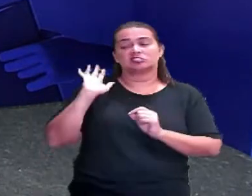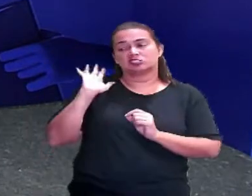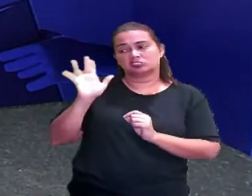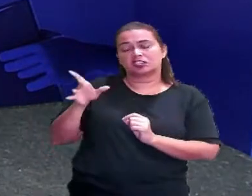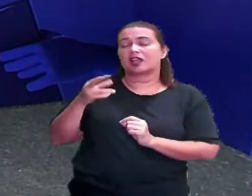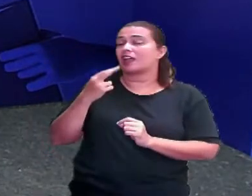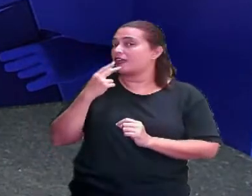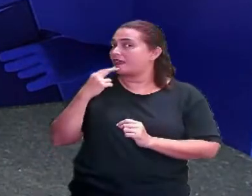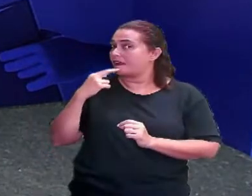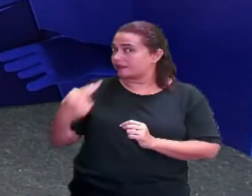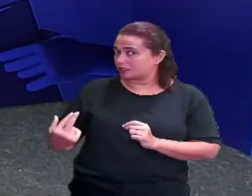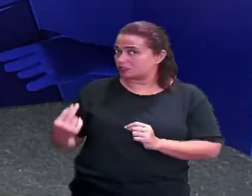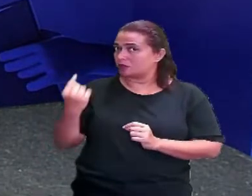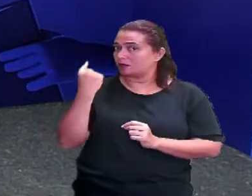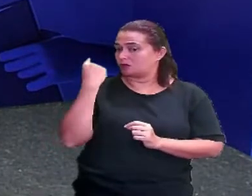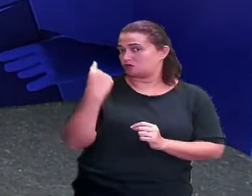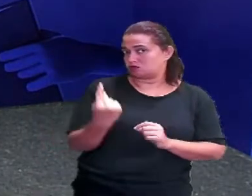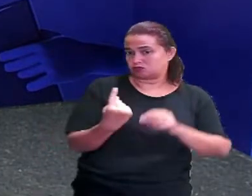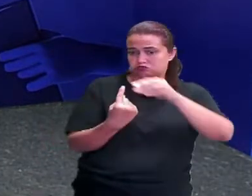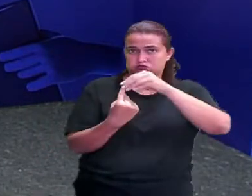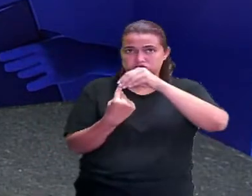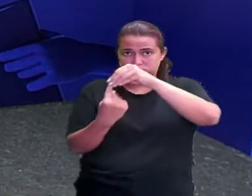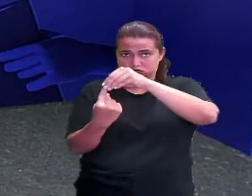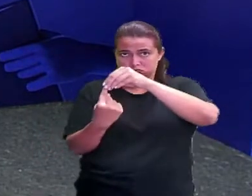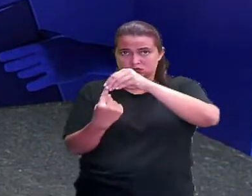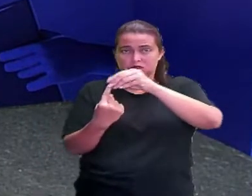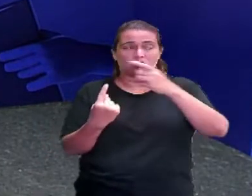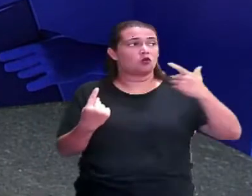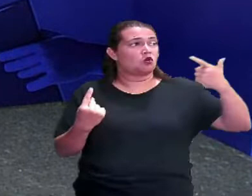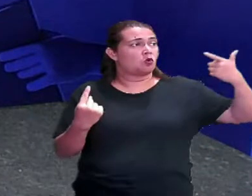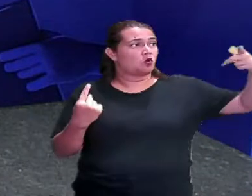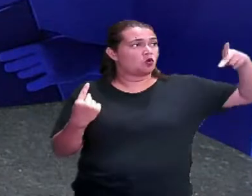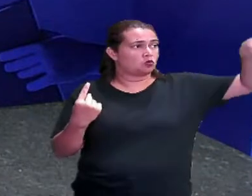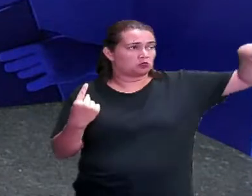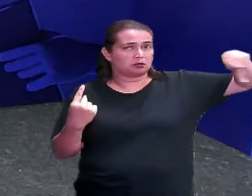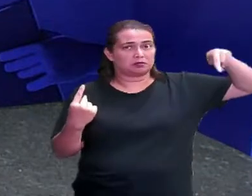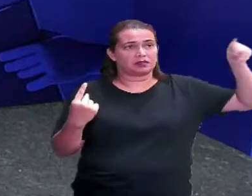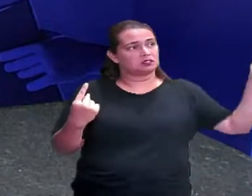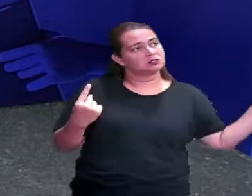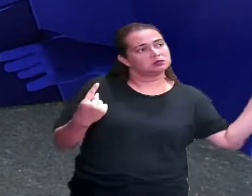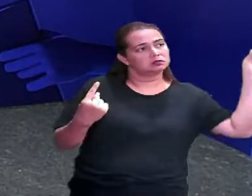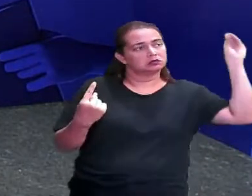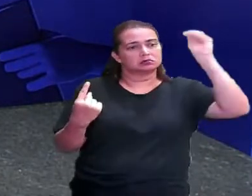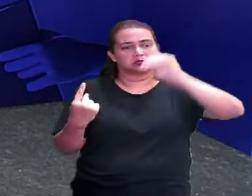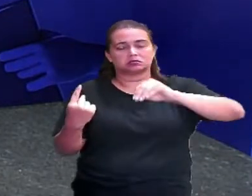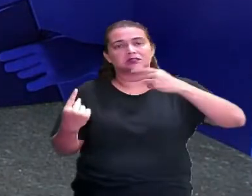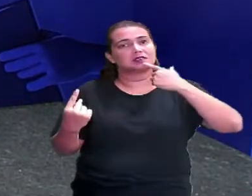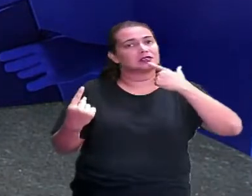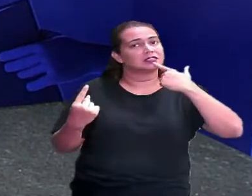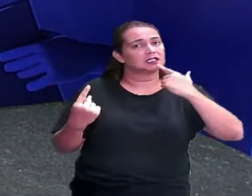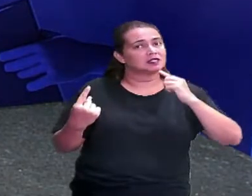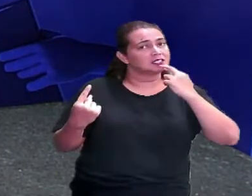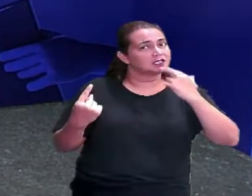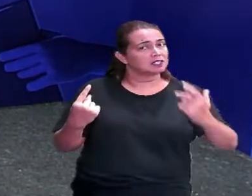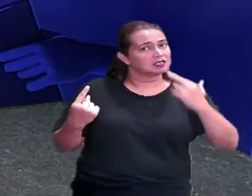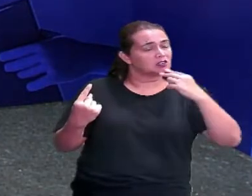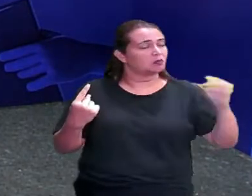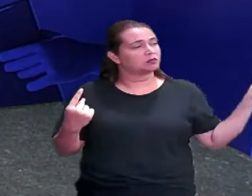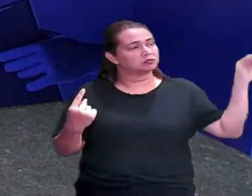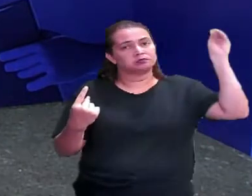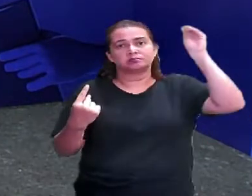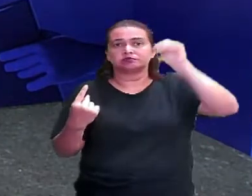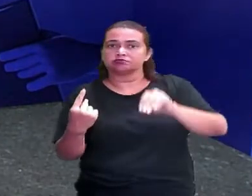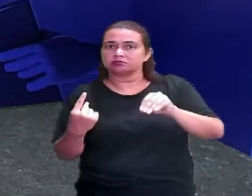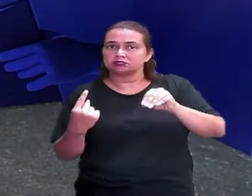chama transplantado, né? Que ele saiu do seu país, de origem, vamos dizer assim, e foi para outro território,